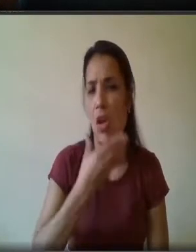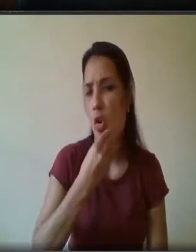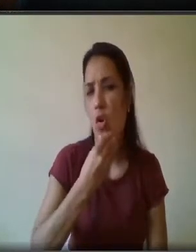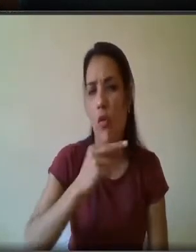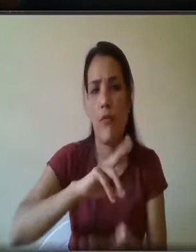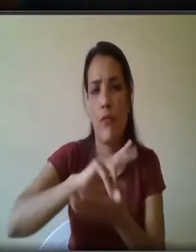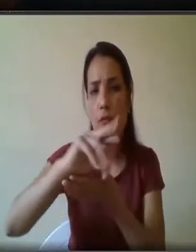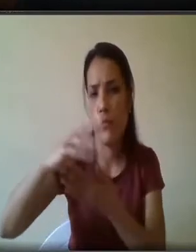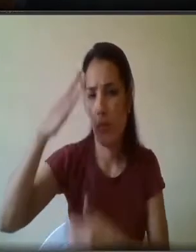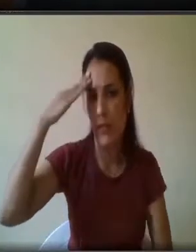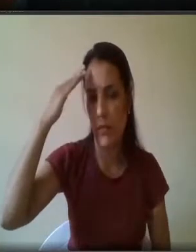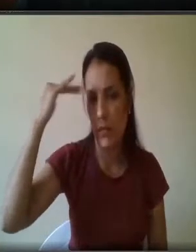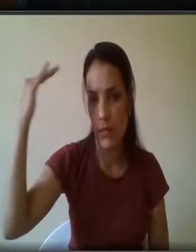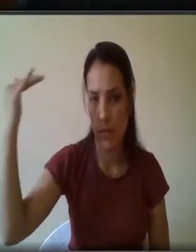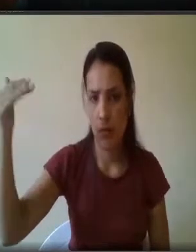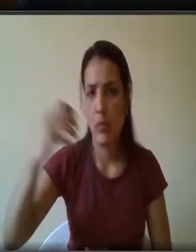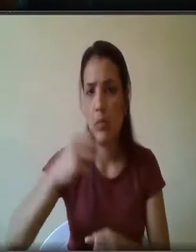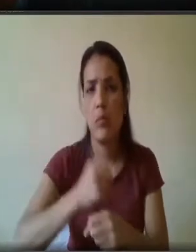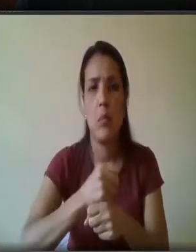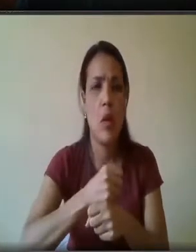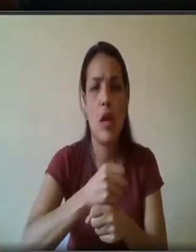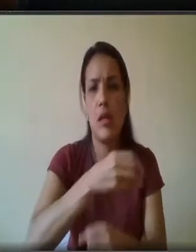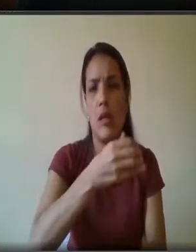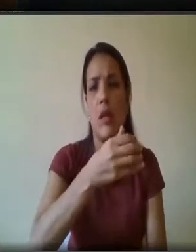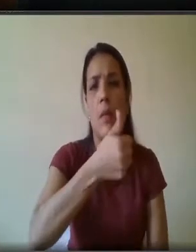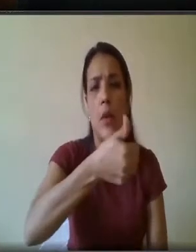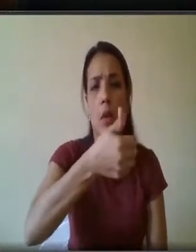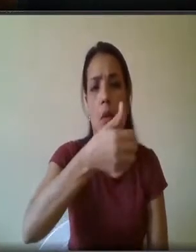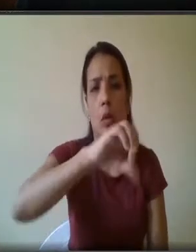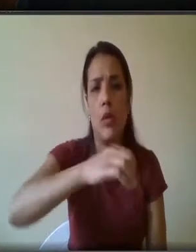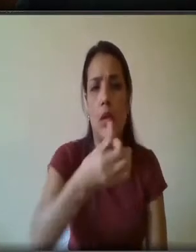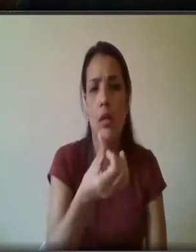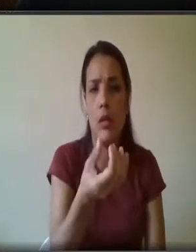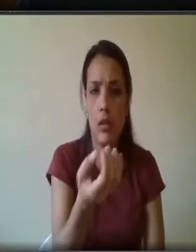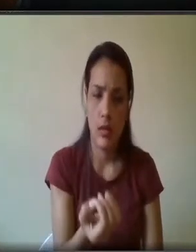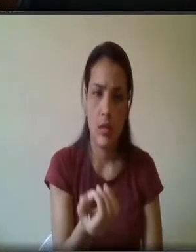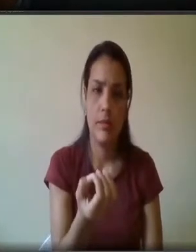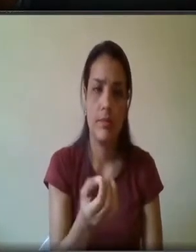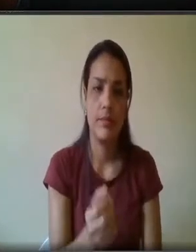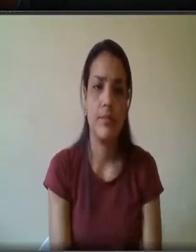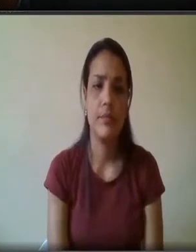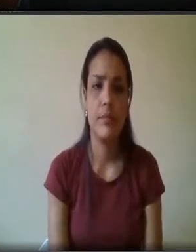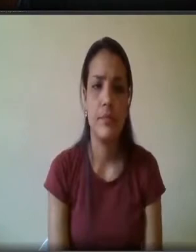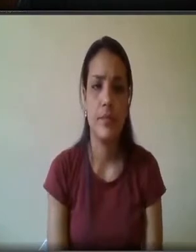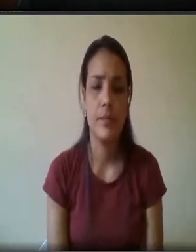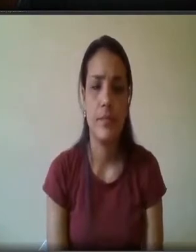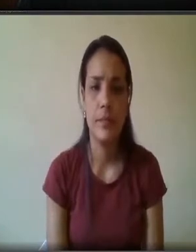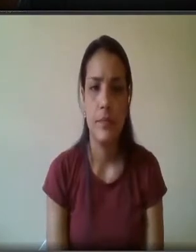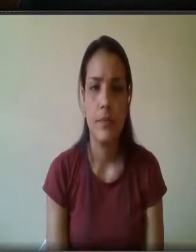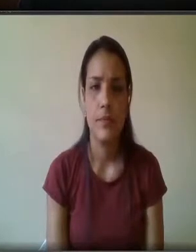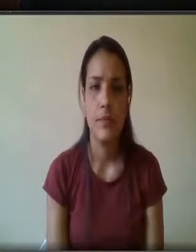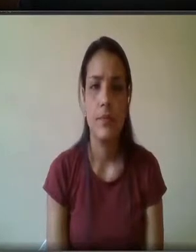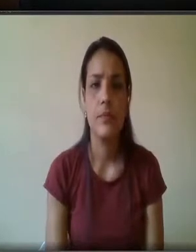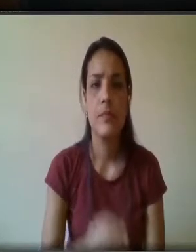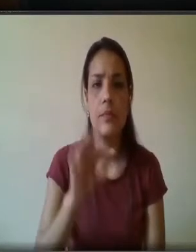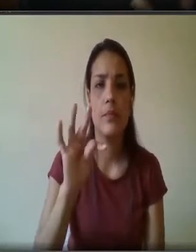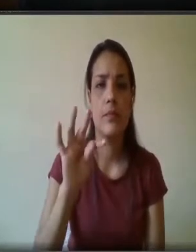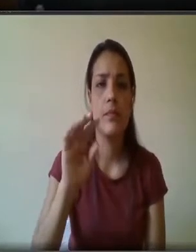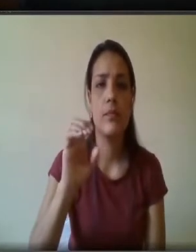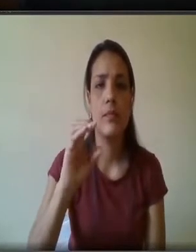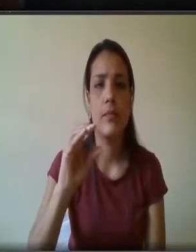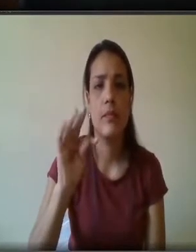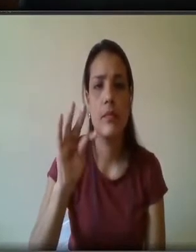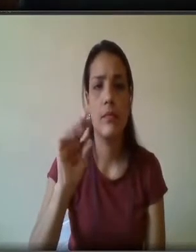cientistas. E só para você, alguém pode dizer assim, mas o que é tectônica? Vem da palavra grega tectonique, que